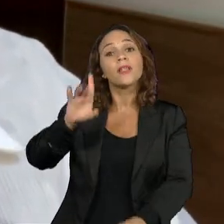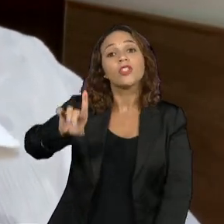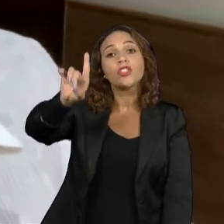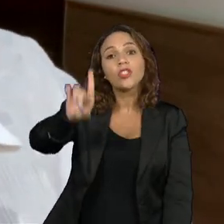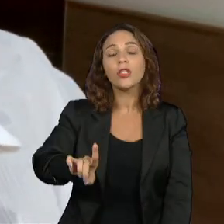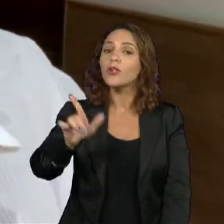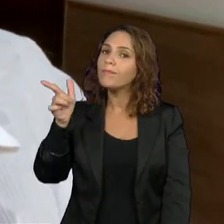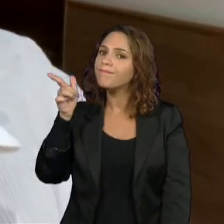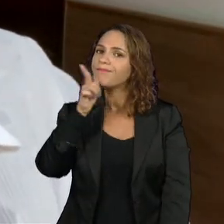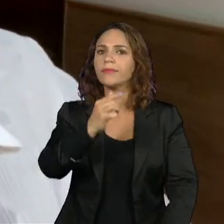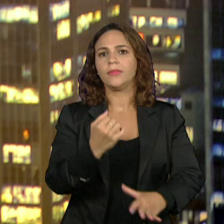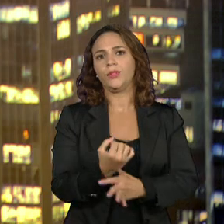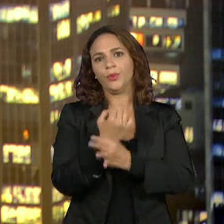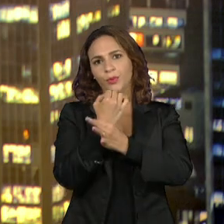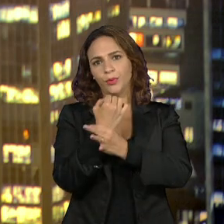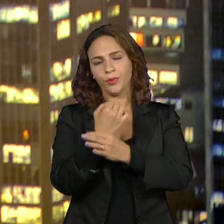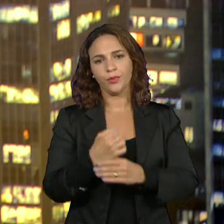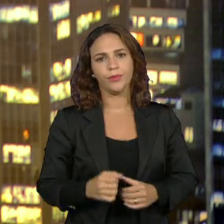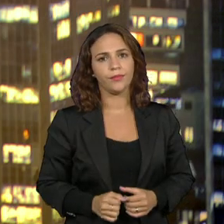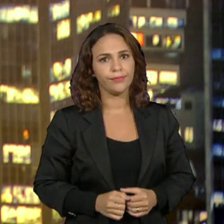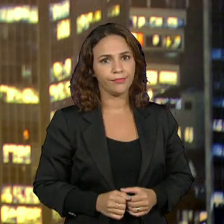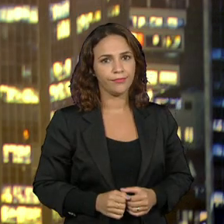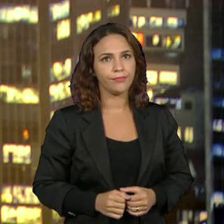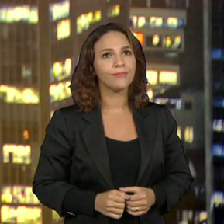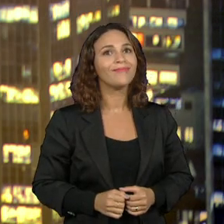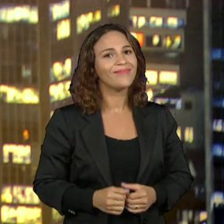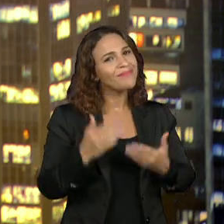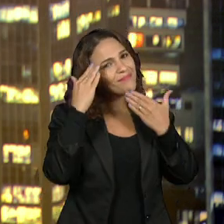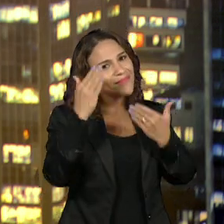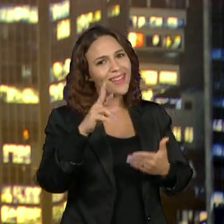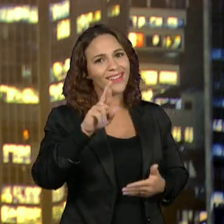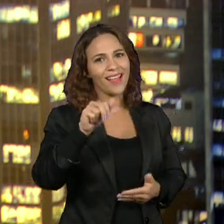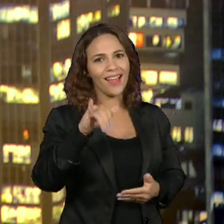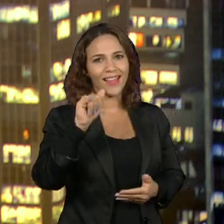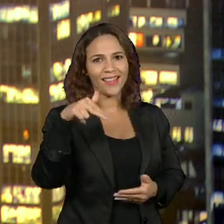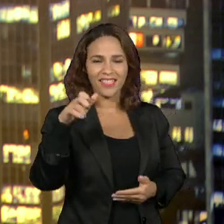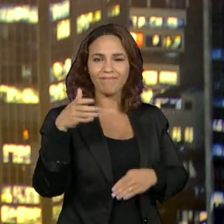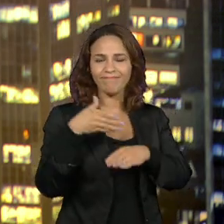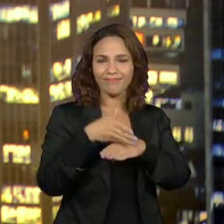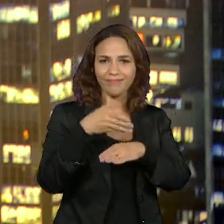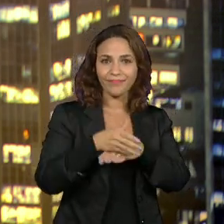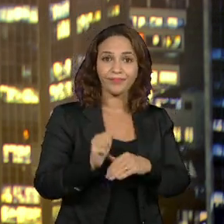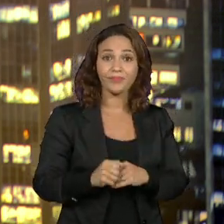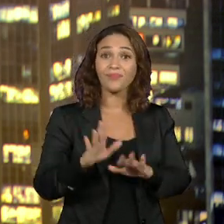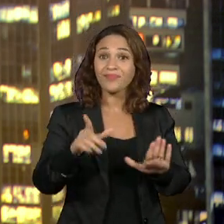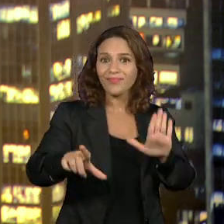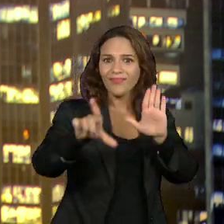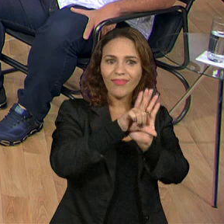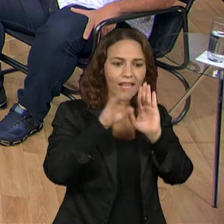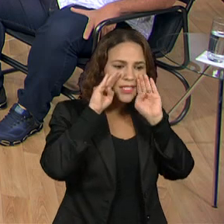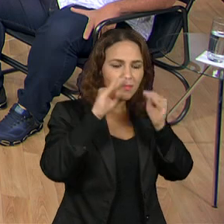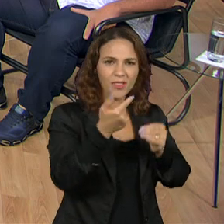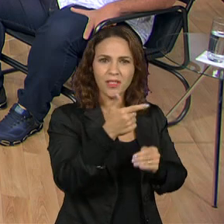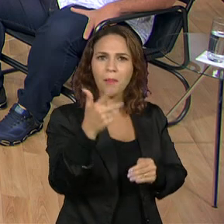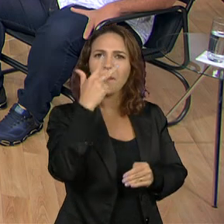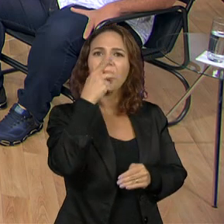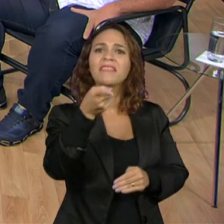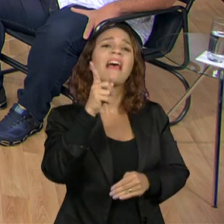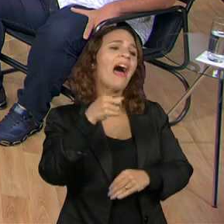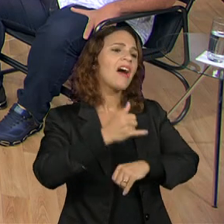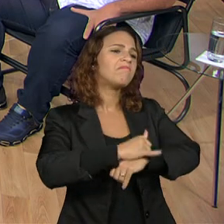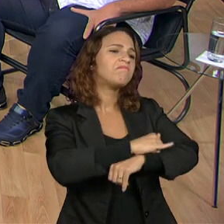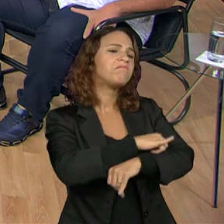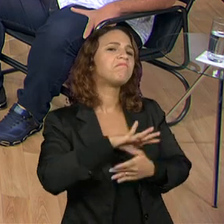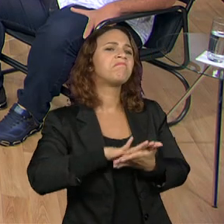direitos resguardados. Agradeço a Rayane pela participação. Por não ter uma lei específica, a gordofobia acaba